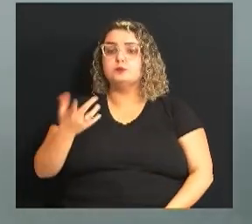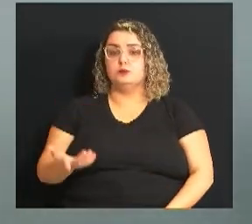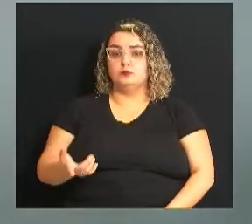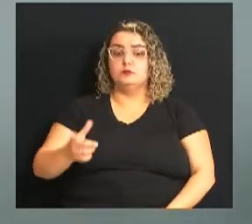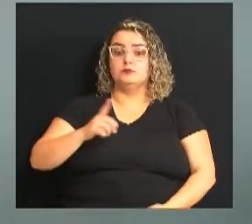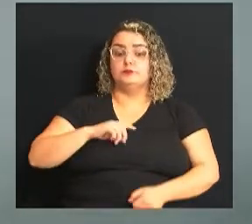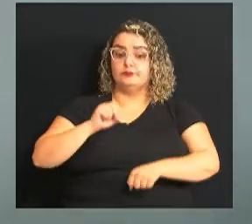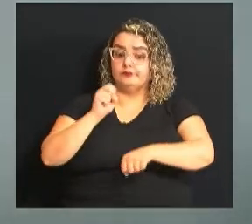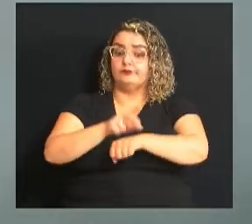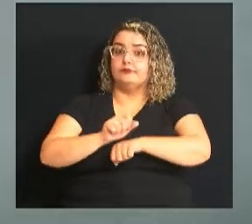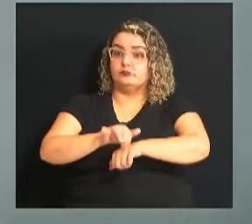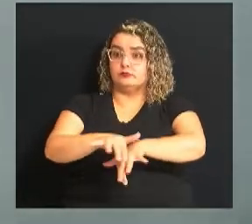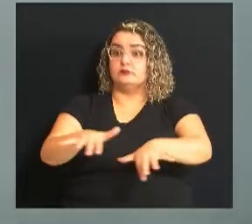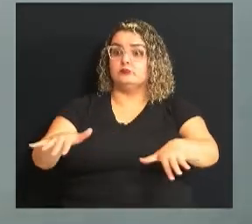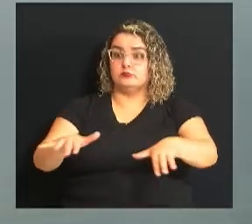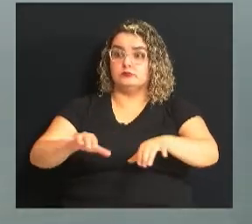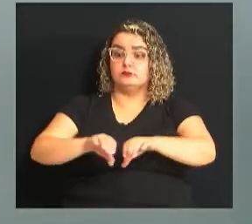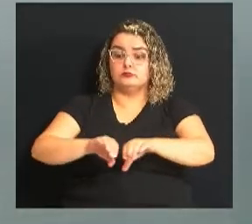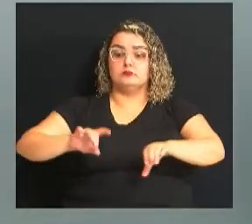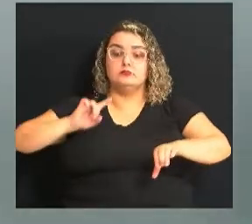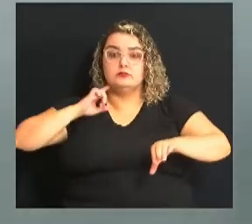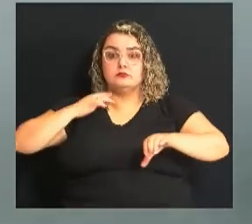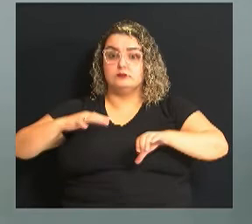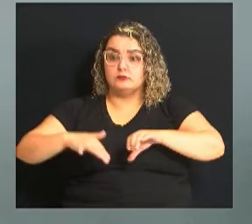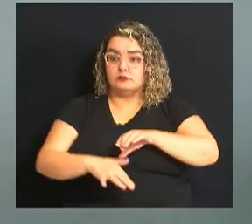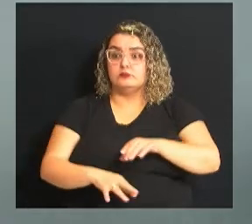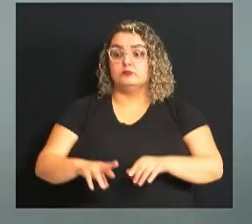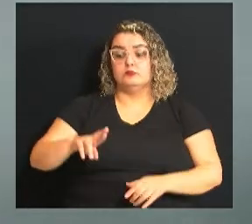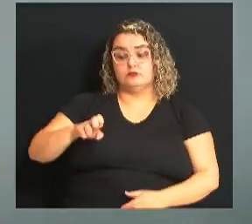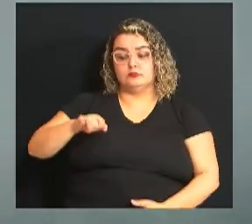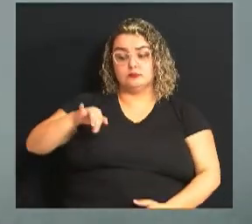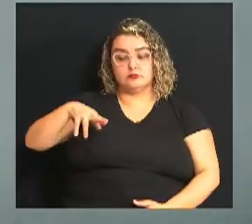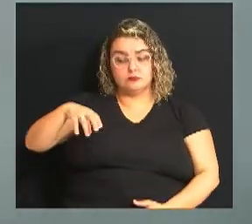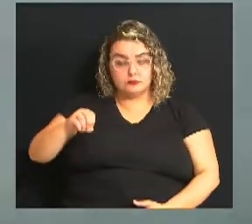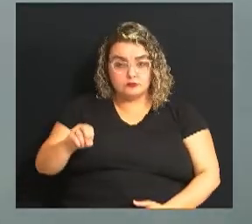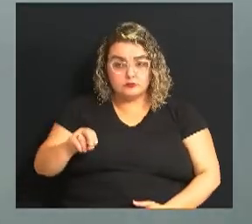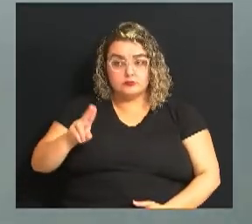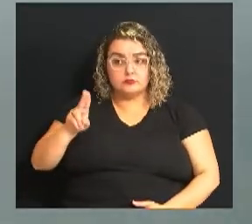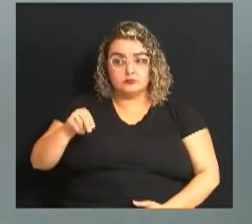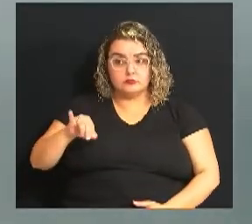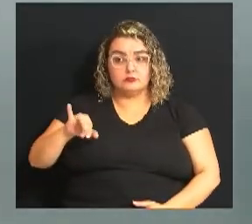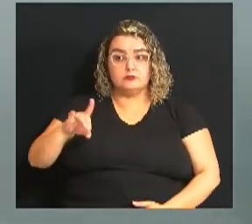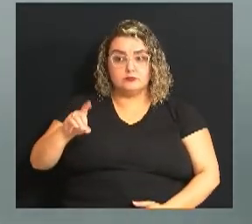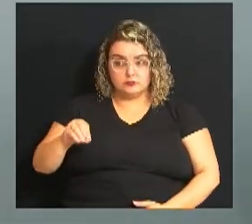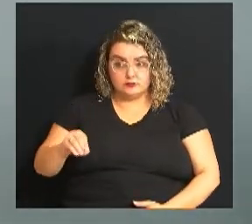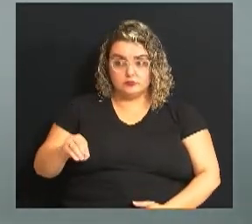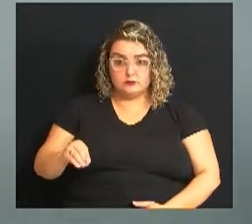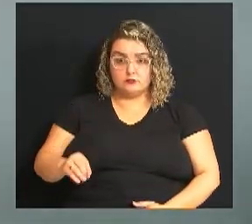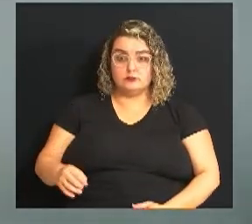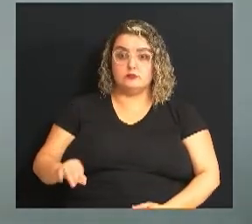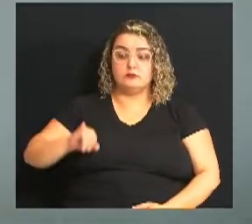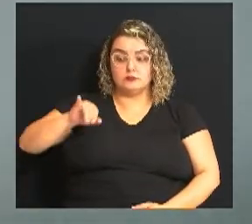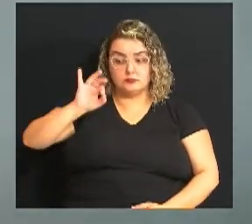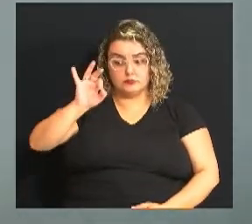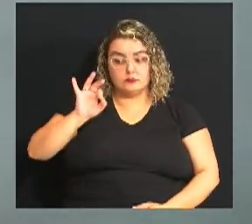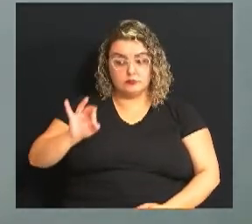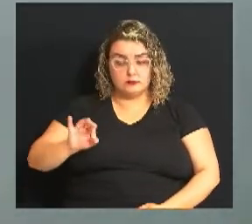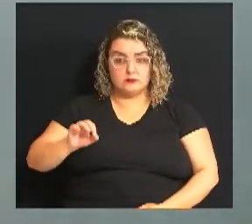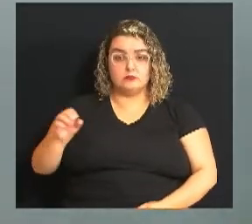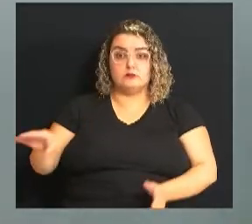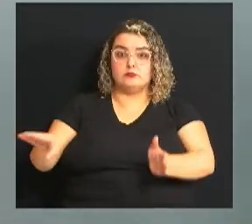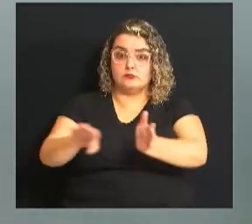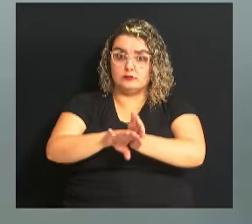circulando no esgoto, no Reino Unido. Então, a chance do vírus chegar no Brasil e provocar